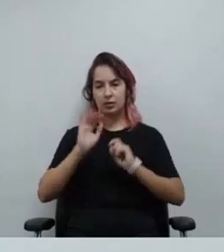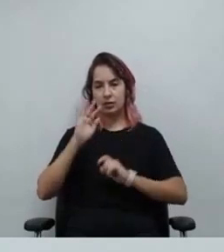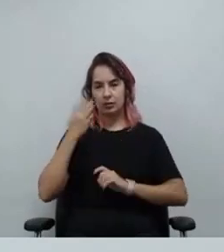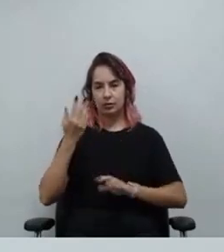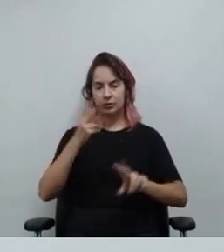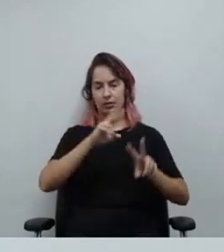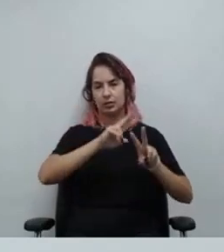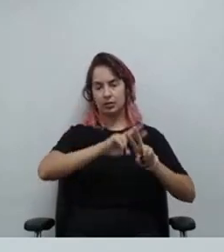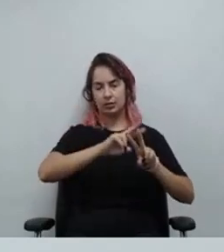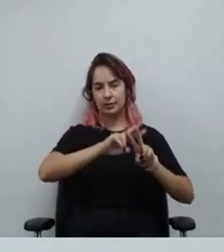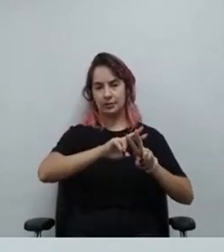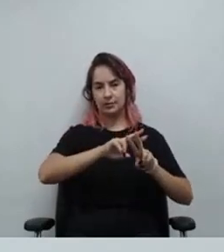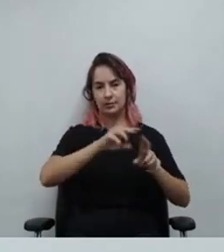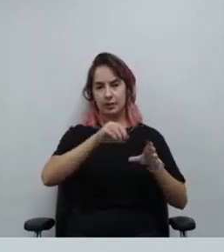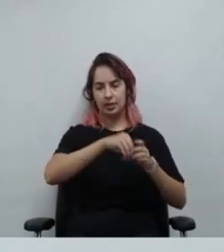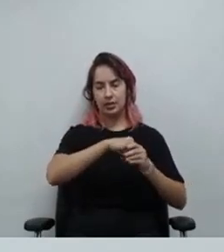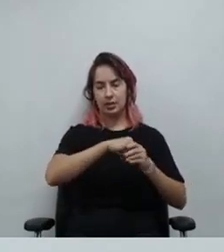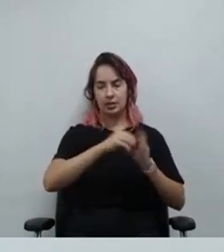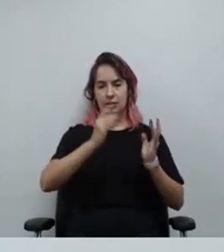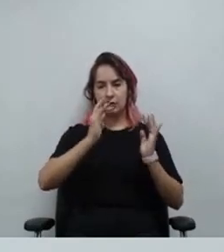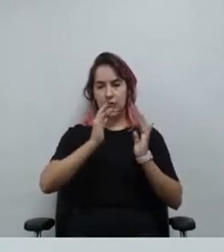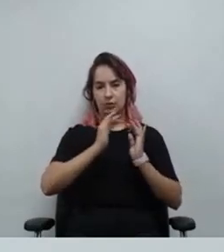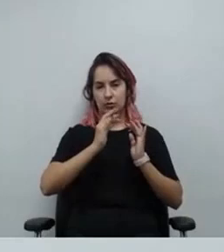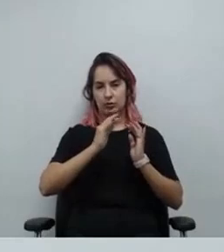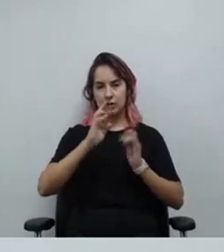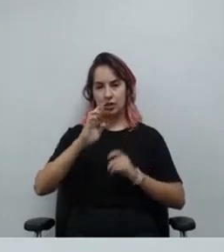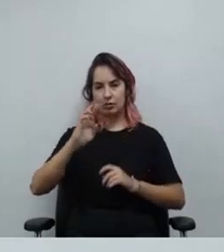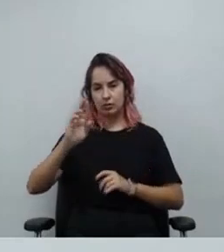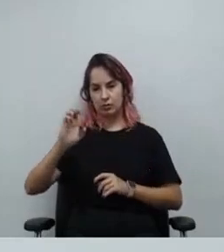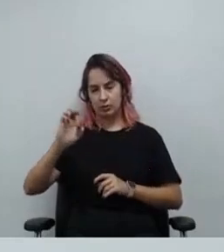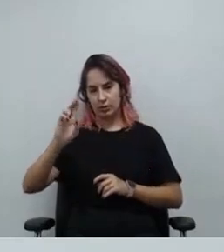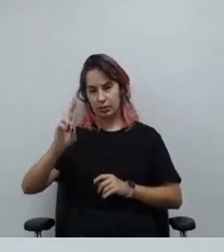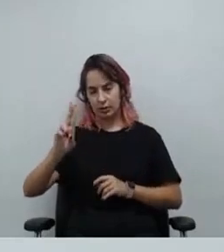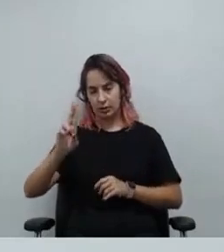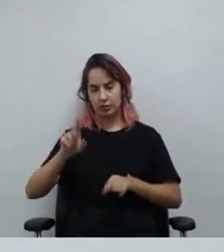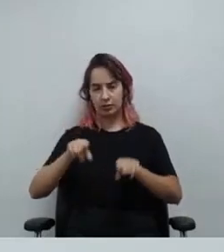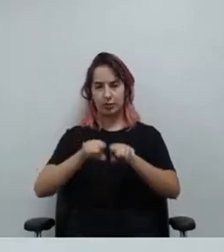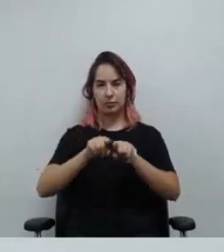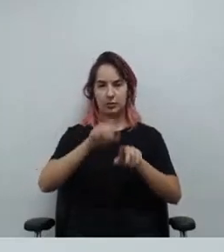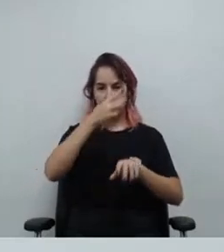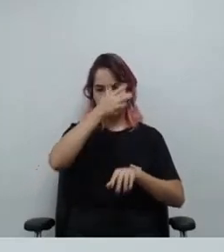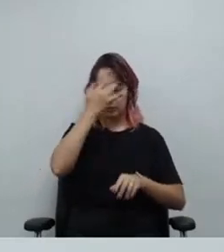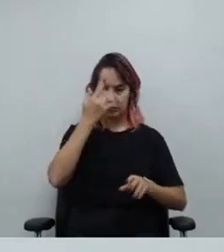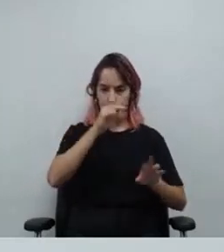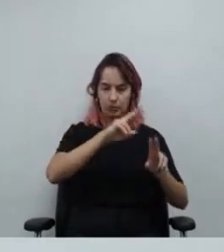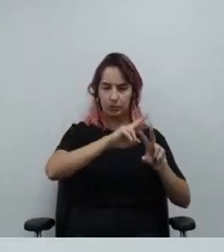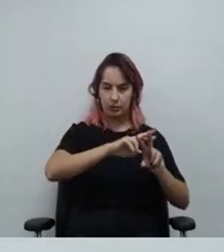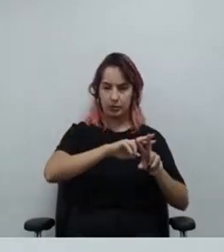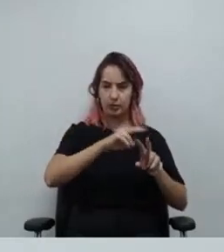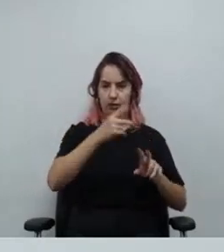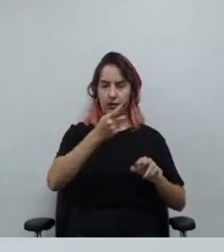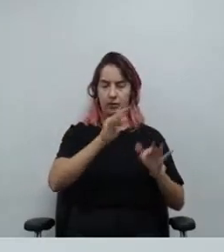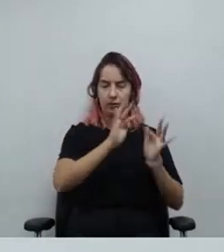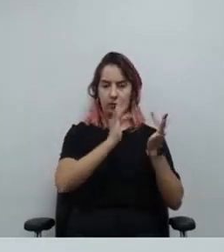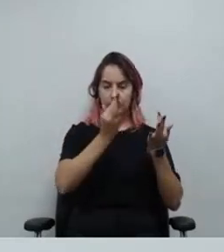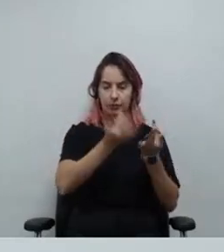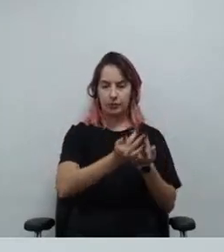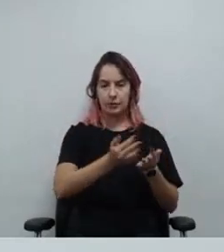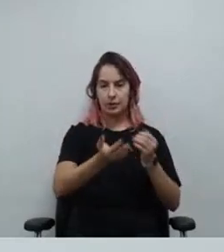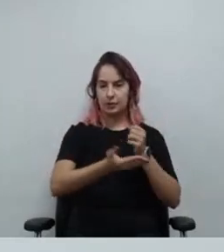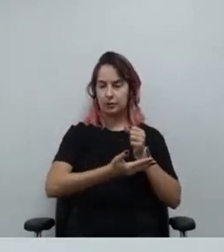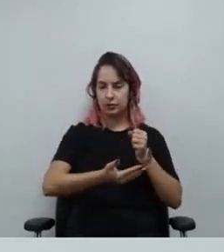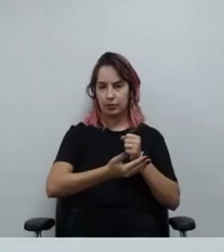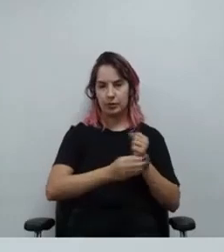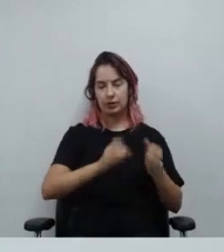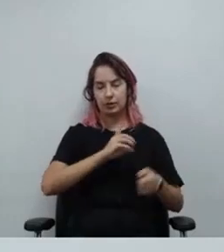a partir do contato com os réus e rés, presas, seus familiares, e é fundamental que a Defensoria